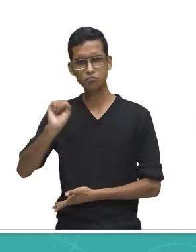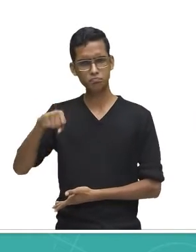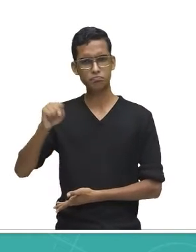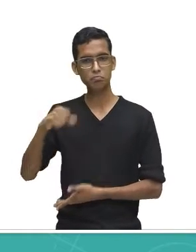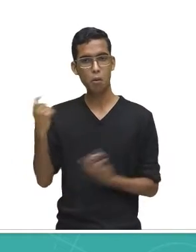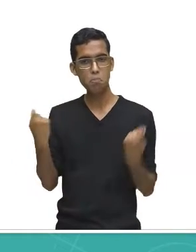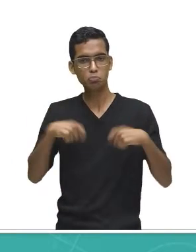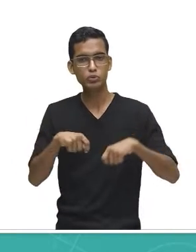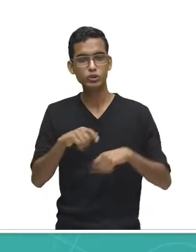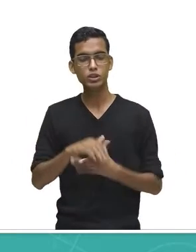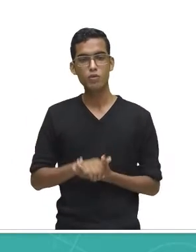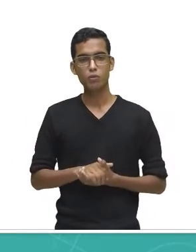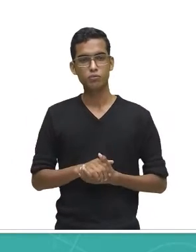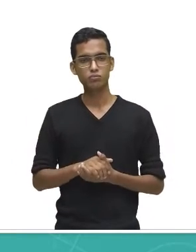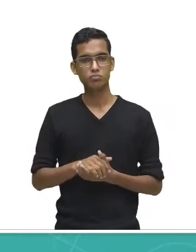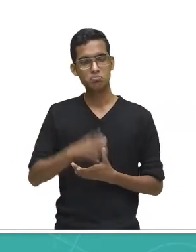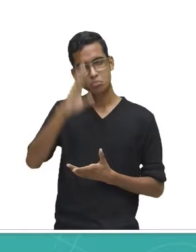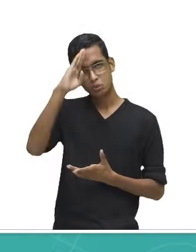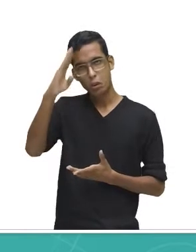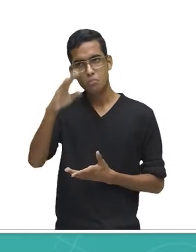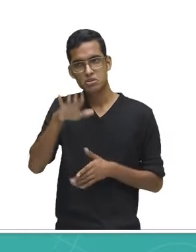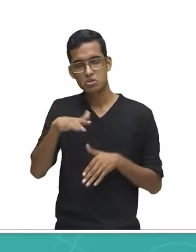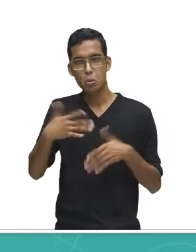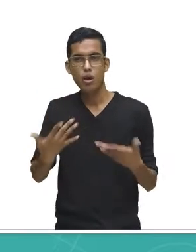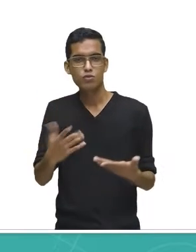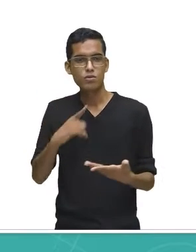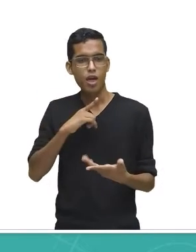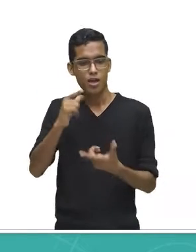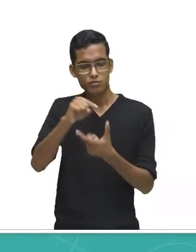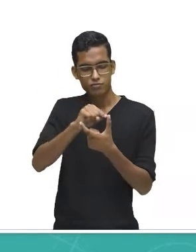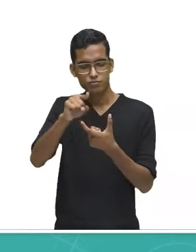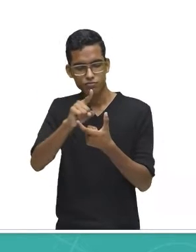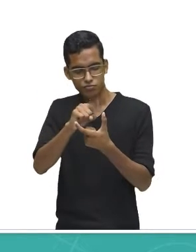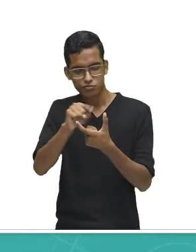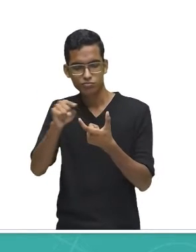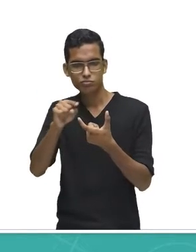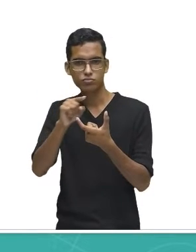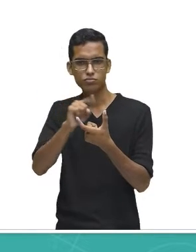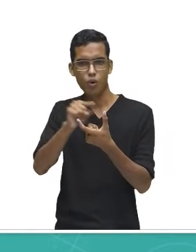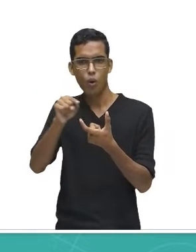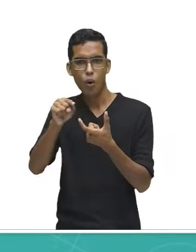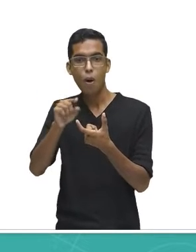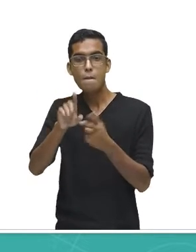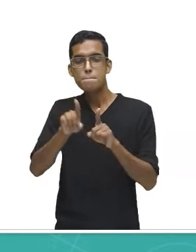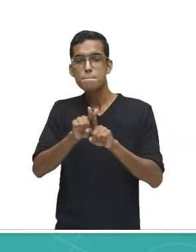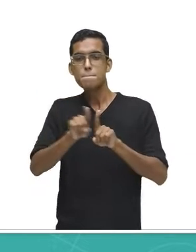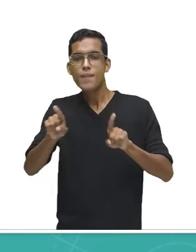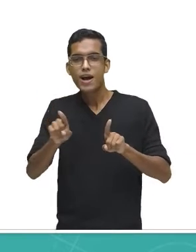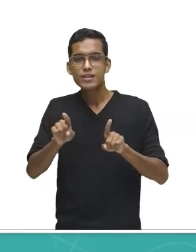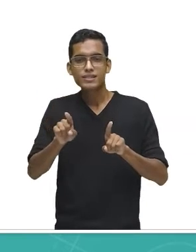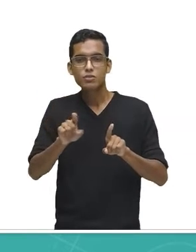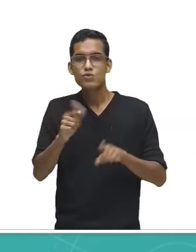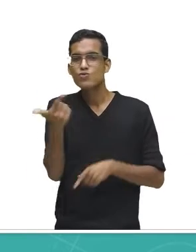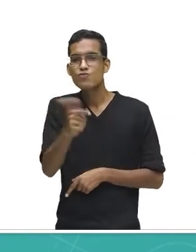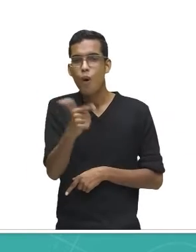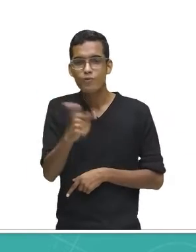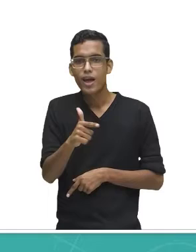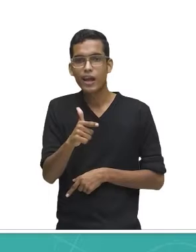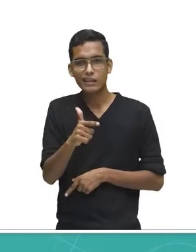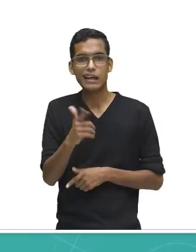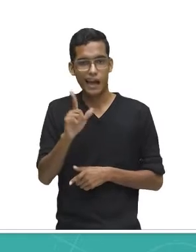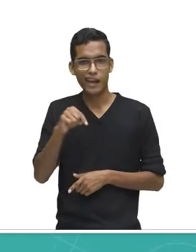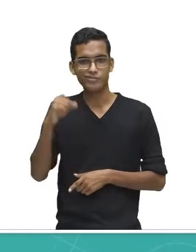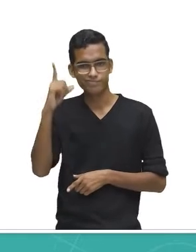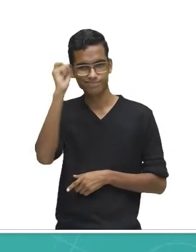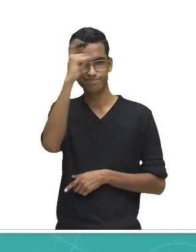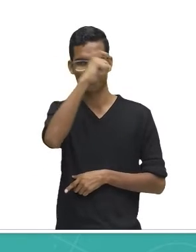são acentuadas. É bem prático você encontrar a sílaba tônica. Mas em algumas tem maior